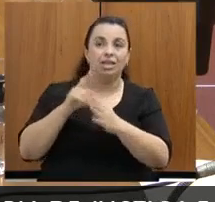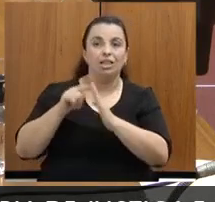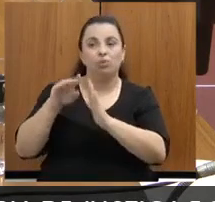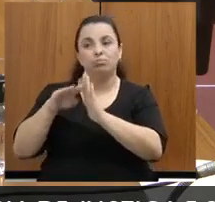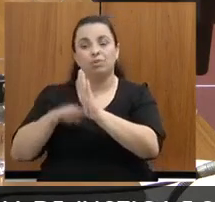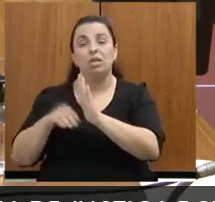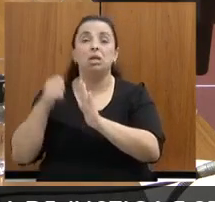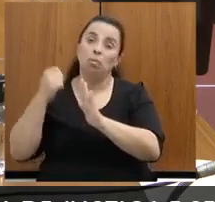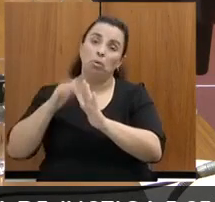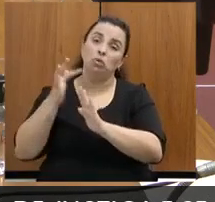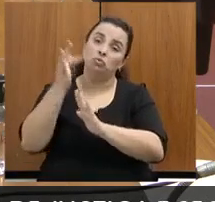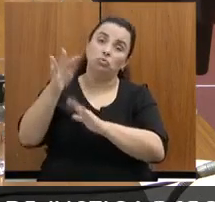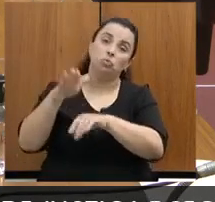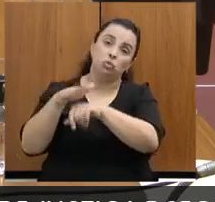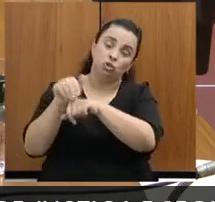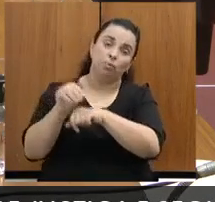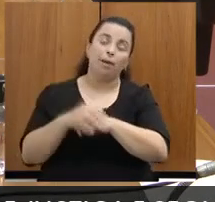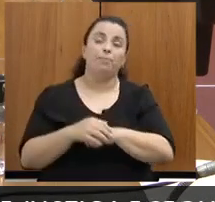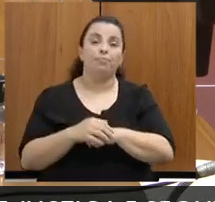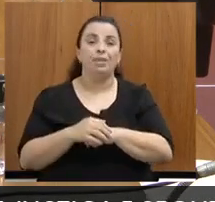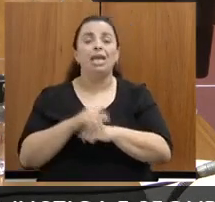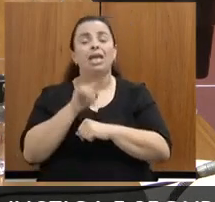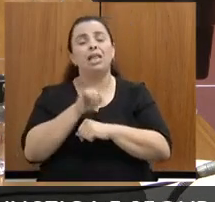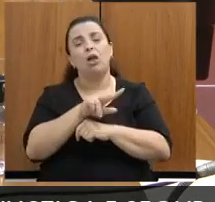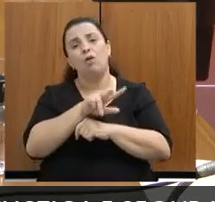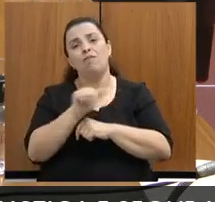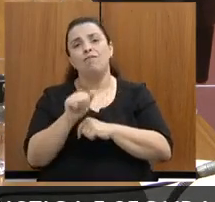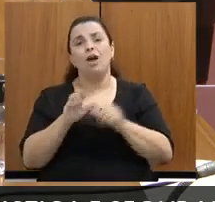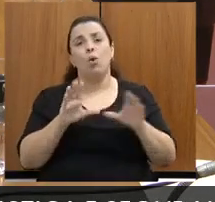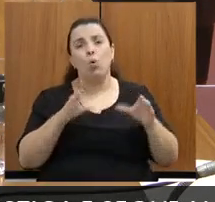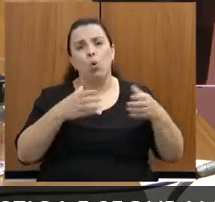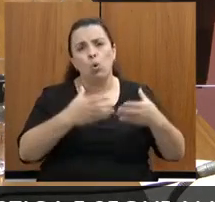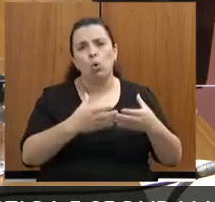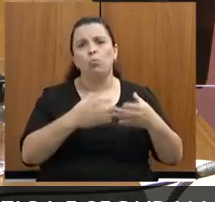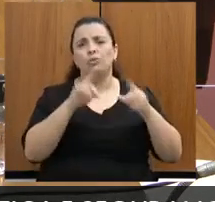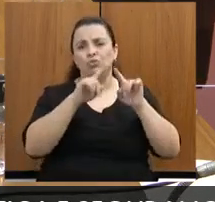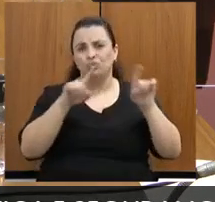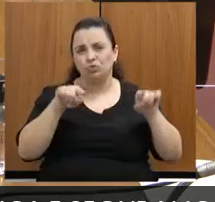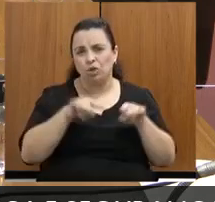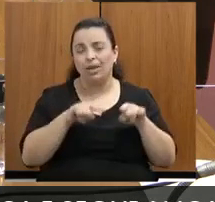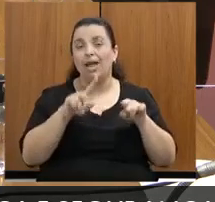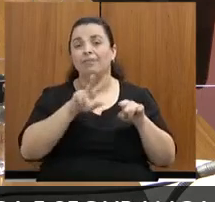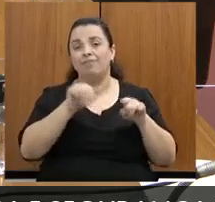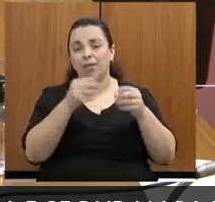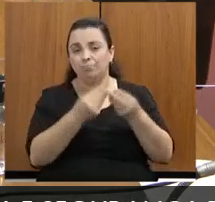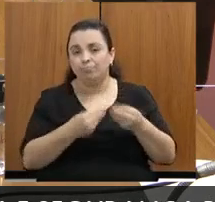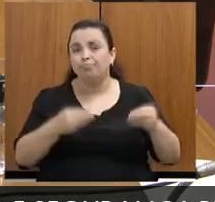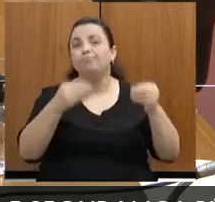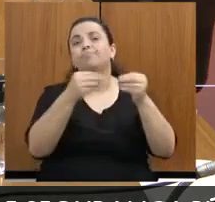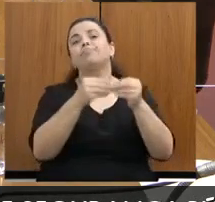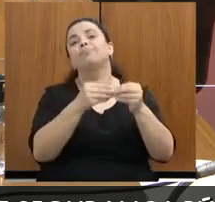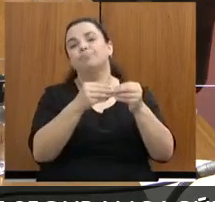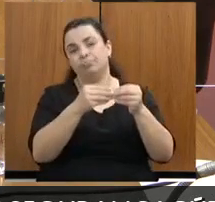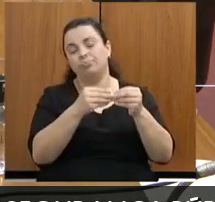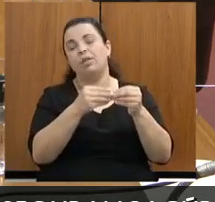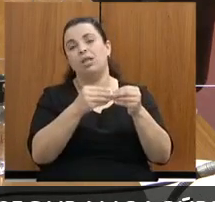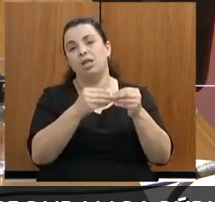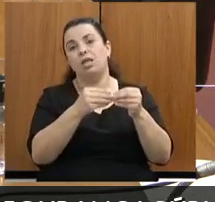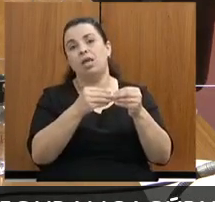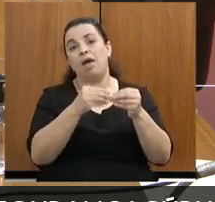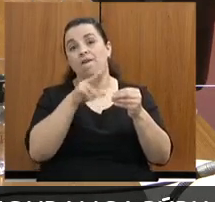recomposto o nosso efetivo considerando a lei de responsabilidade fiscal limite prudencial de Setembro 2015 nós teremos ele